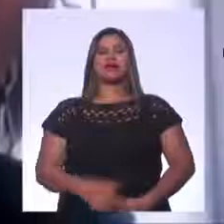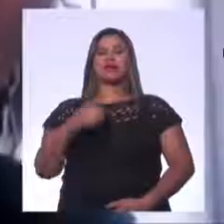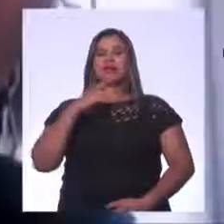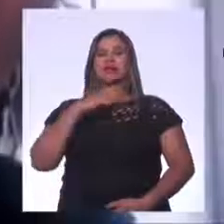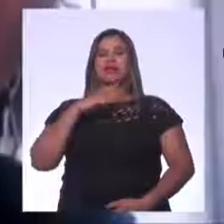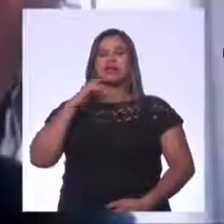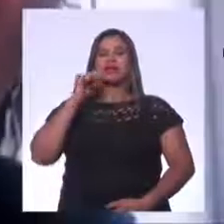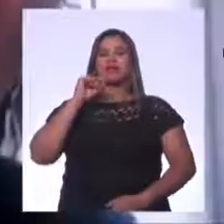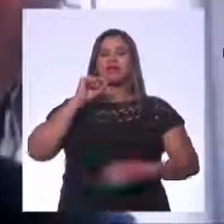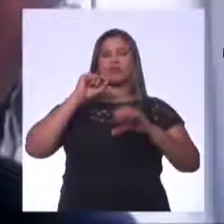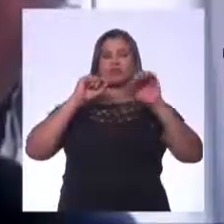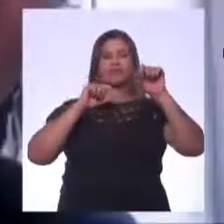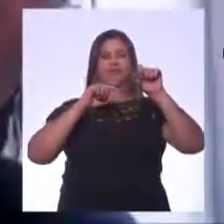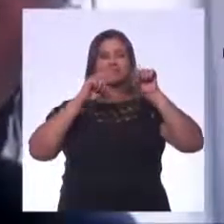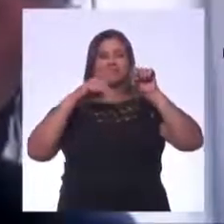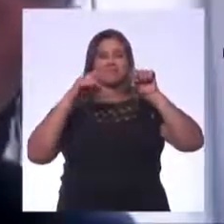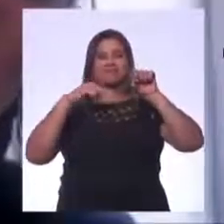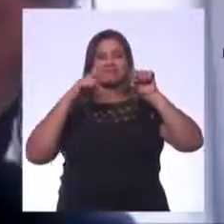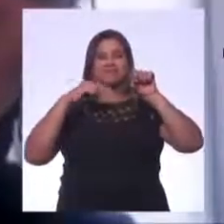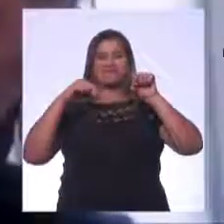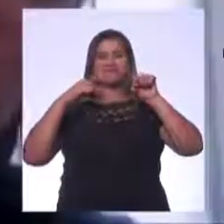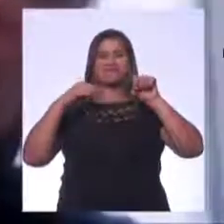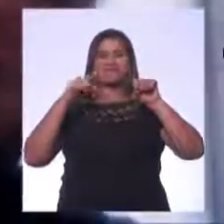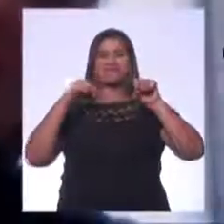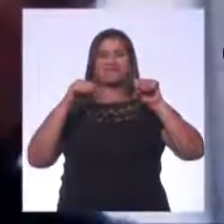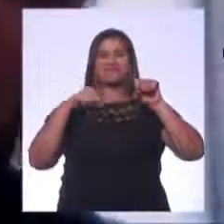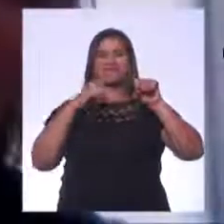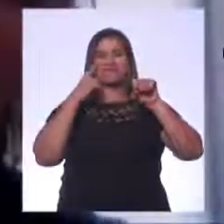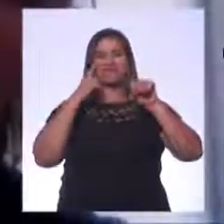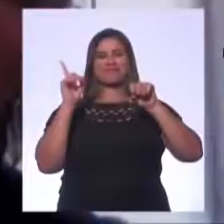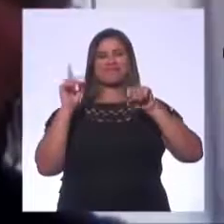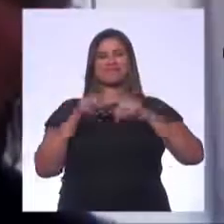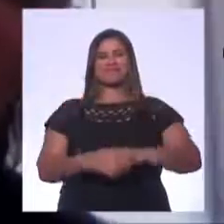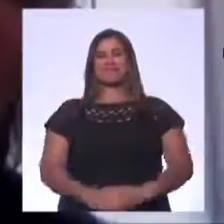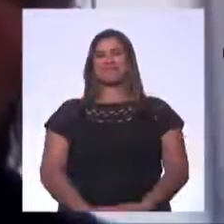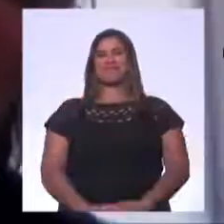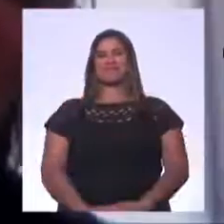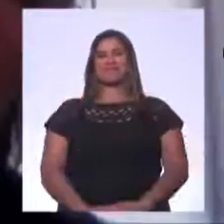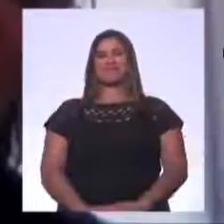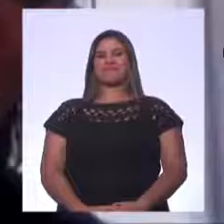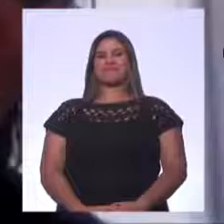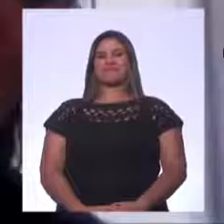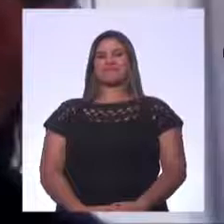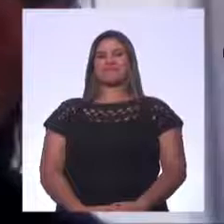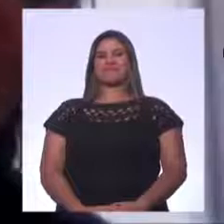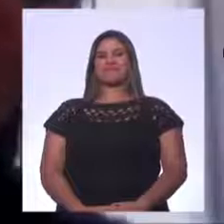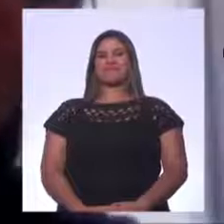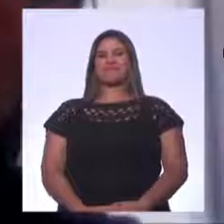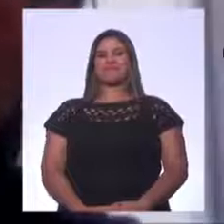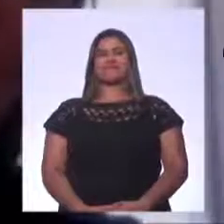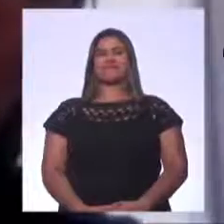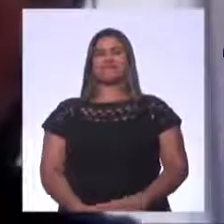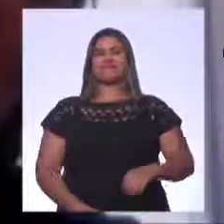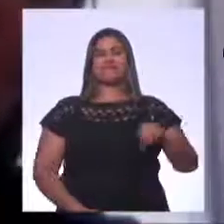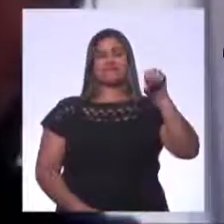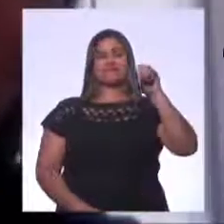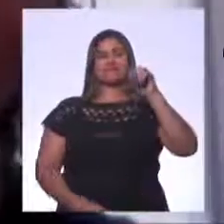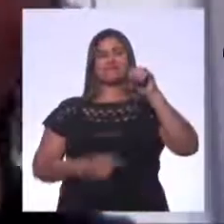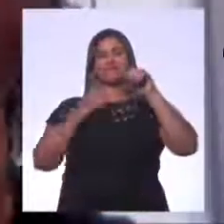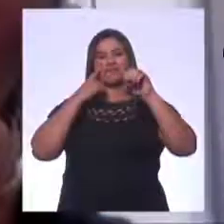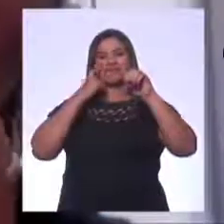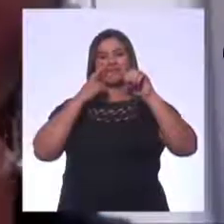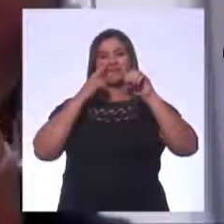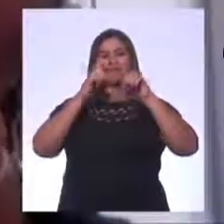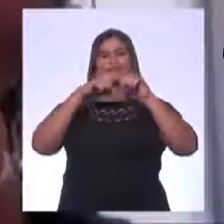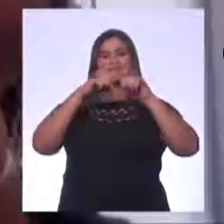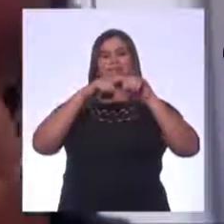tem essa pecinha no eixo do motor. Eu vou tirar a mão para ver se fica mais fácil, né? Ele tem uma pequena pecinha